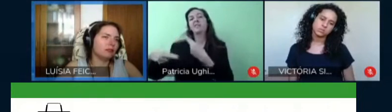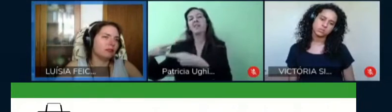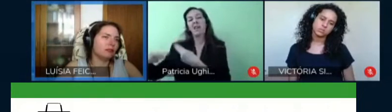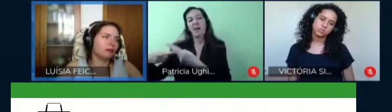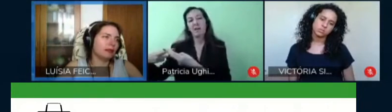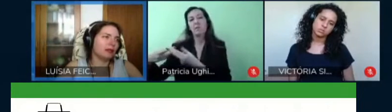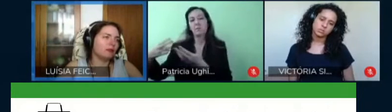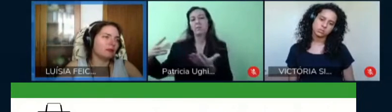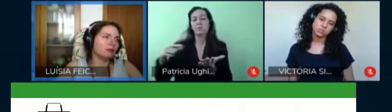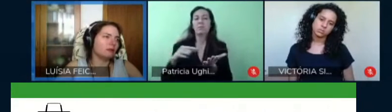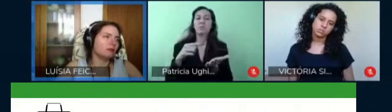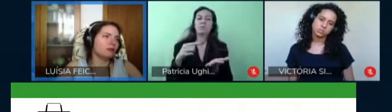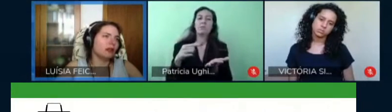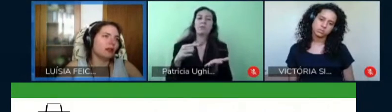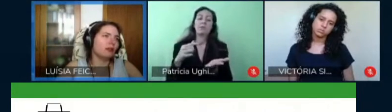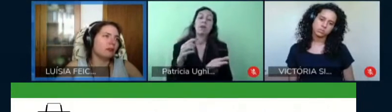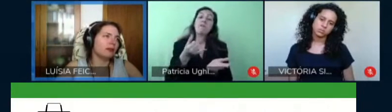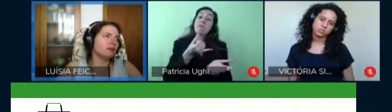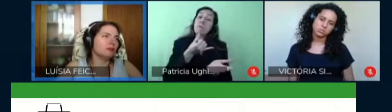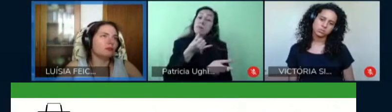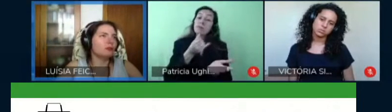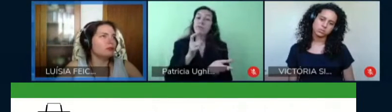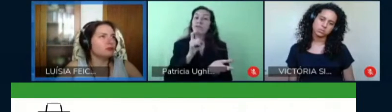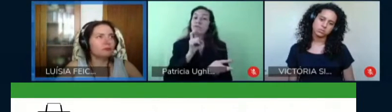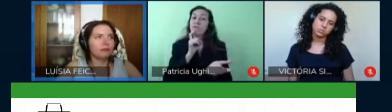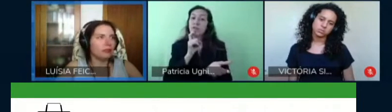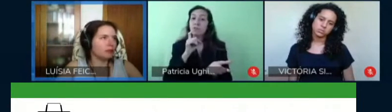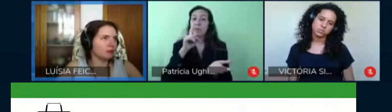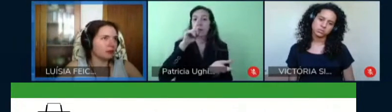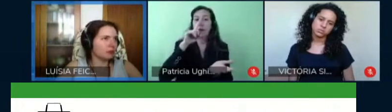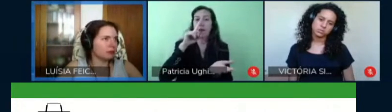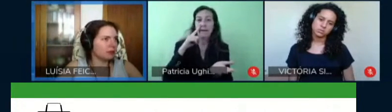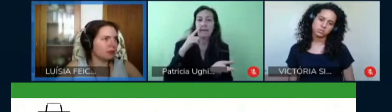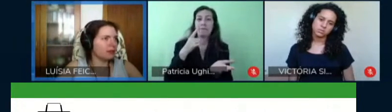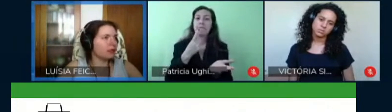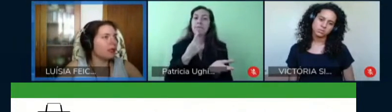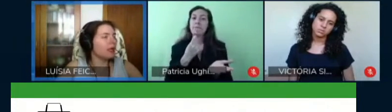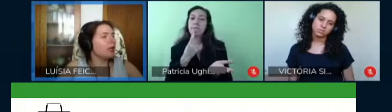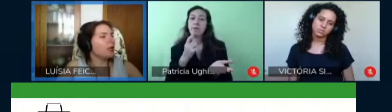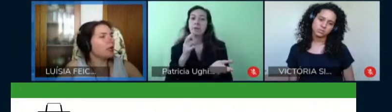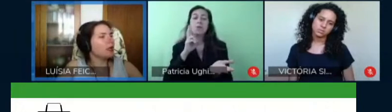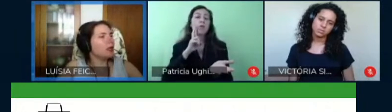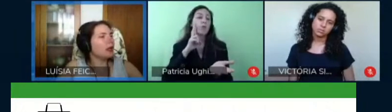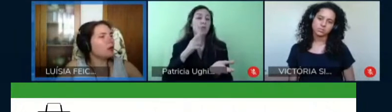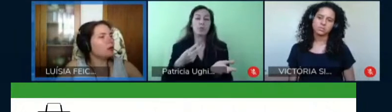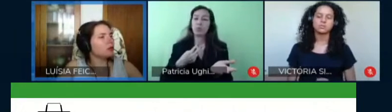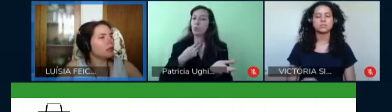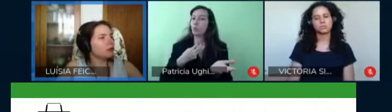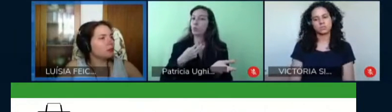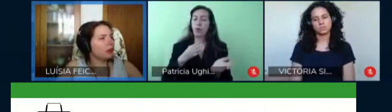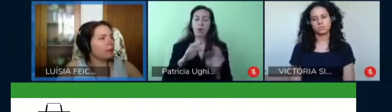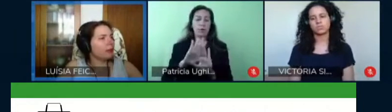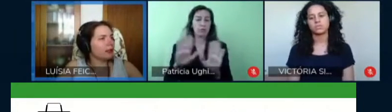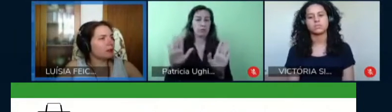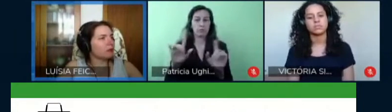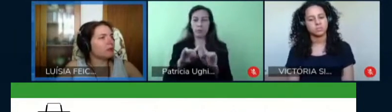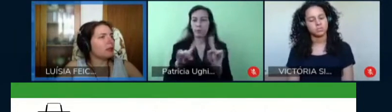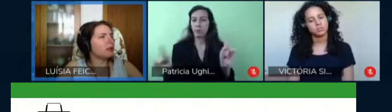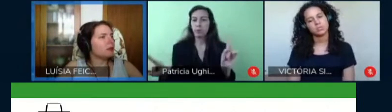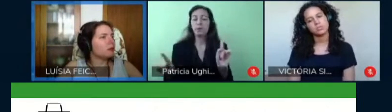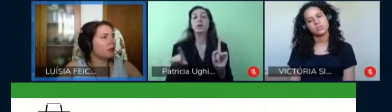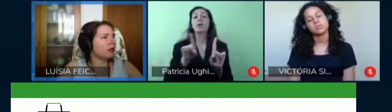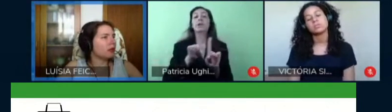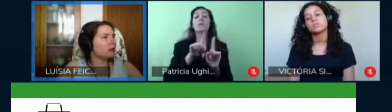papéis verdes ou amarelos ou vermelhos ou roxo não são possíveis. E a cor do texto é